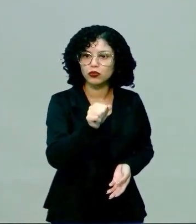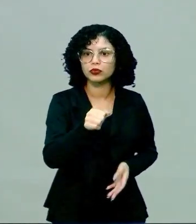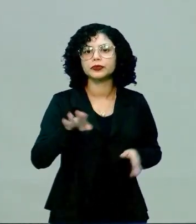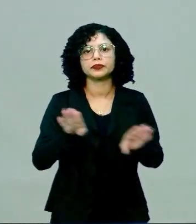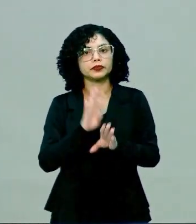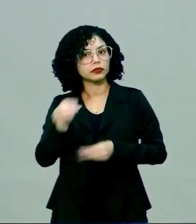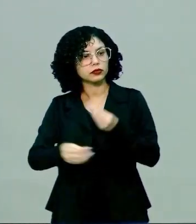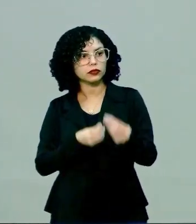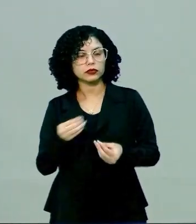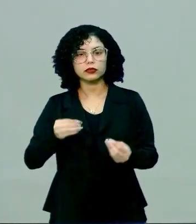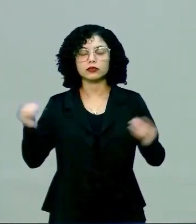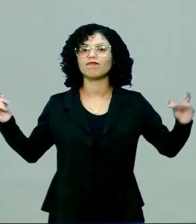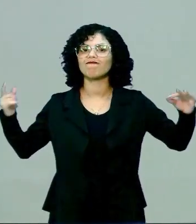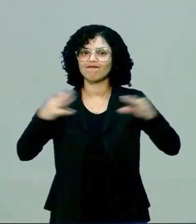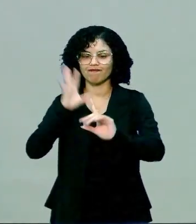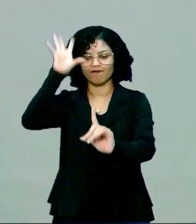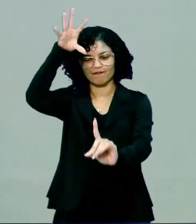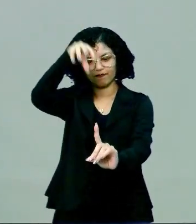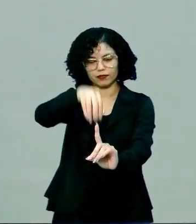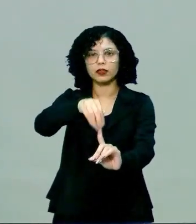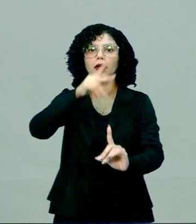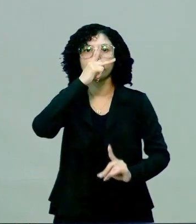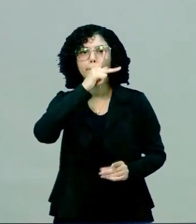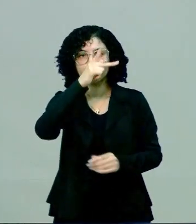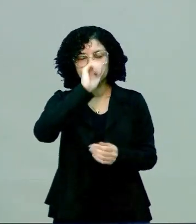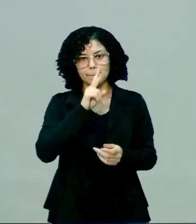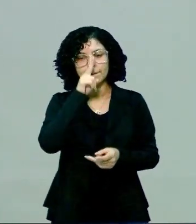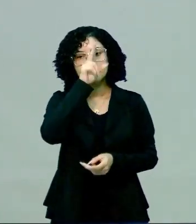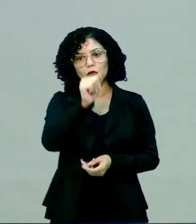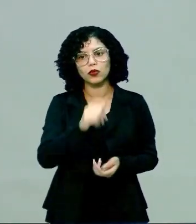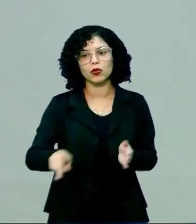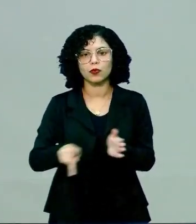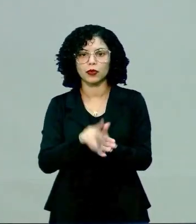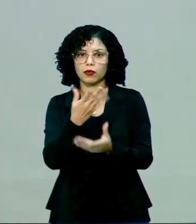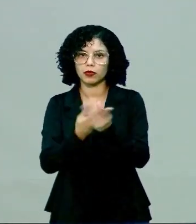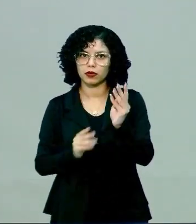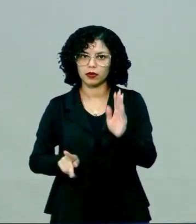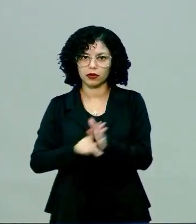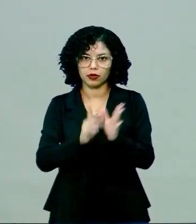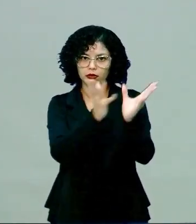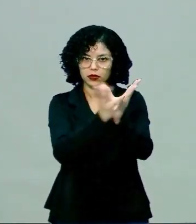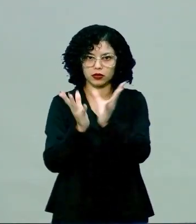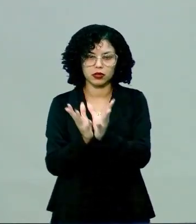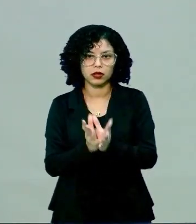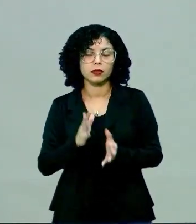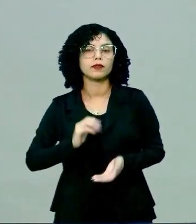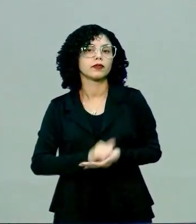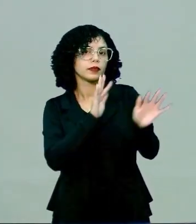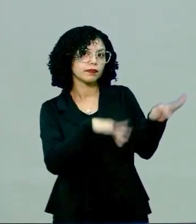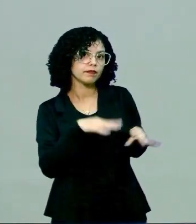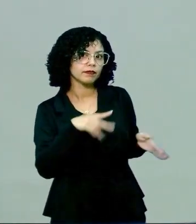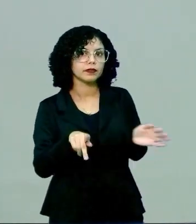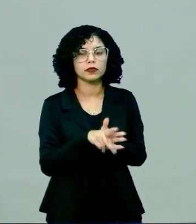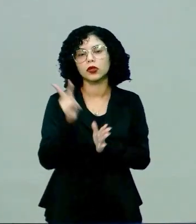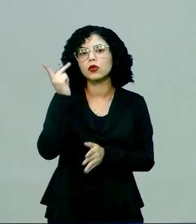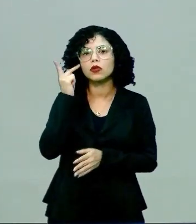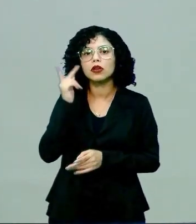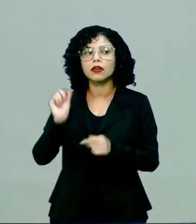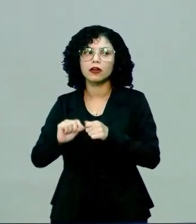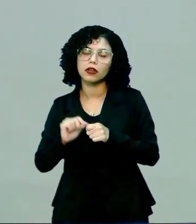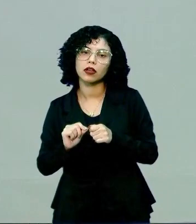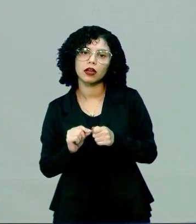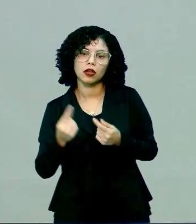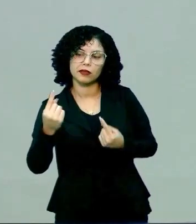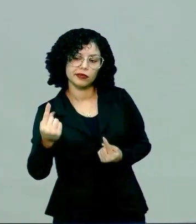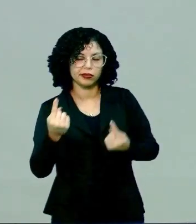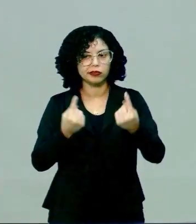como que era centralizado esse poder nas mãos desses grupos, tá? A elite mineira e a elite paulista vão se revezar